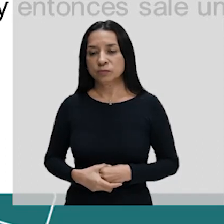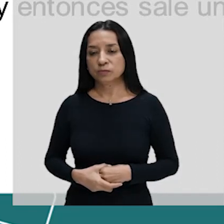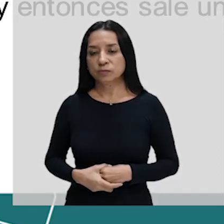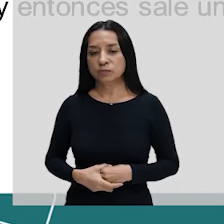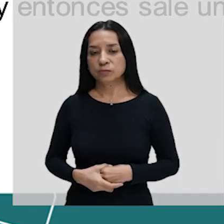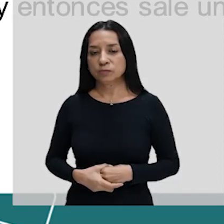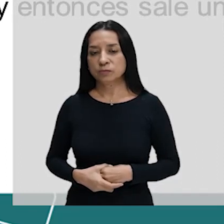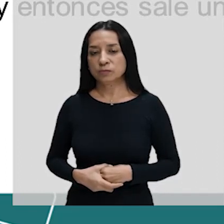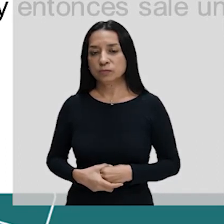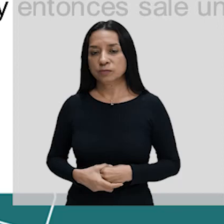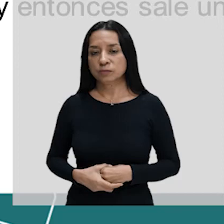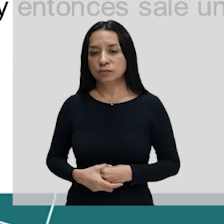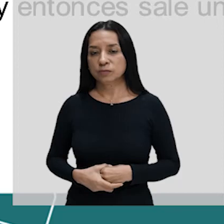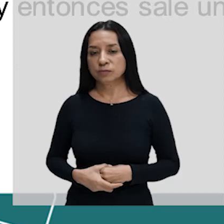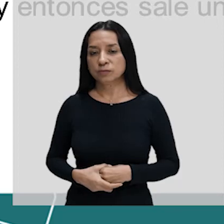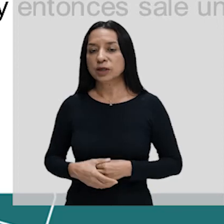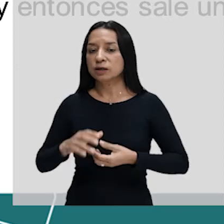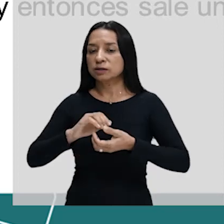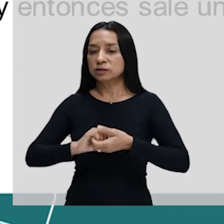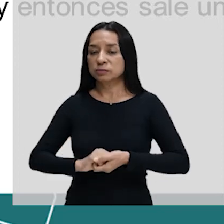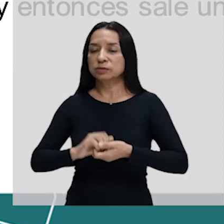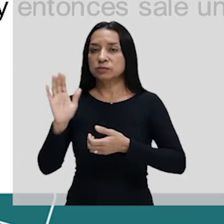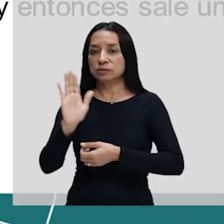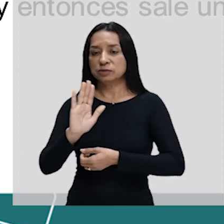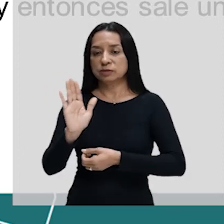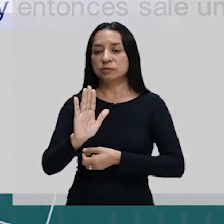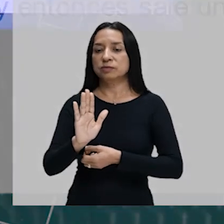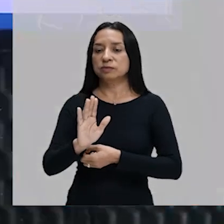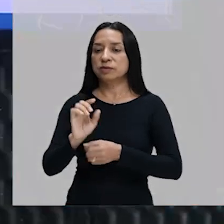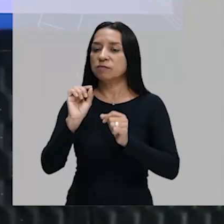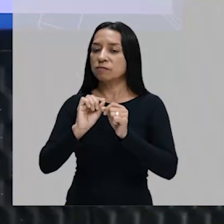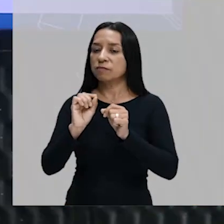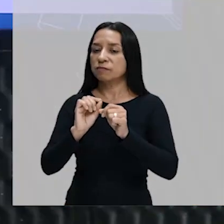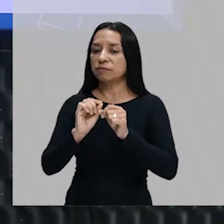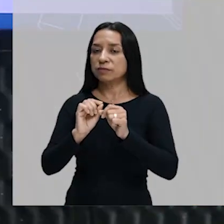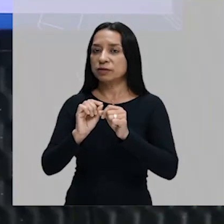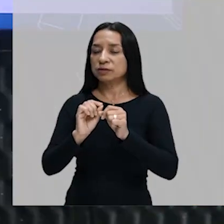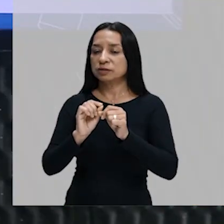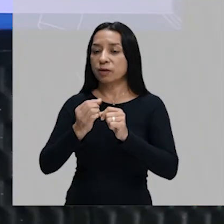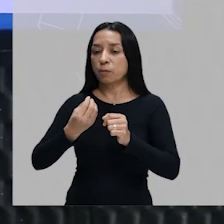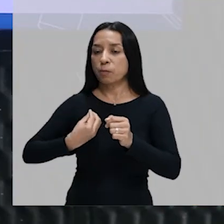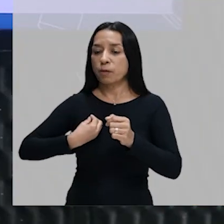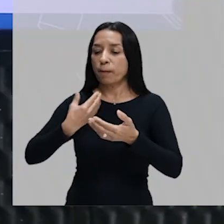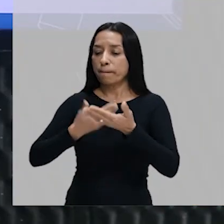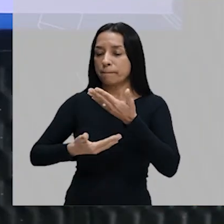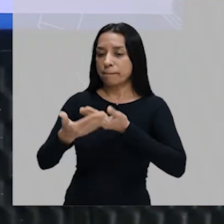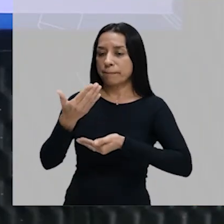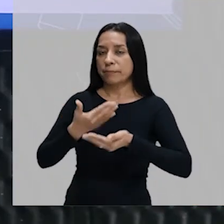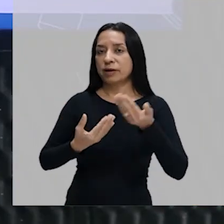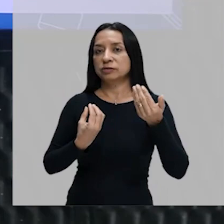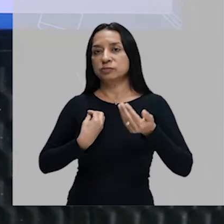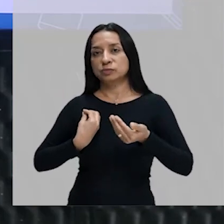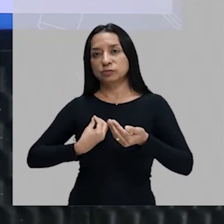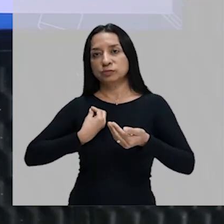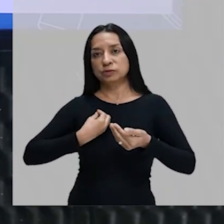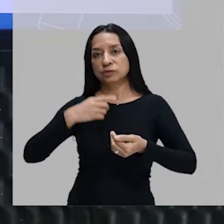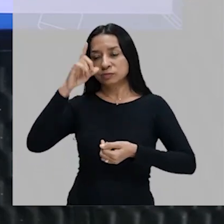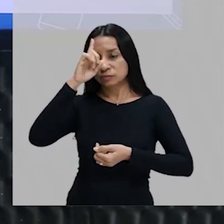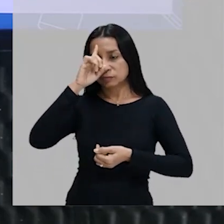Então, as saudações e despedidas, elas fazem parte do nosso dia a dia, do